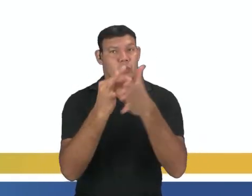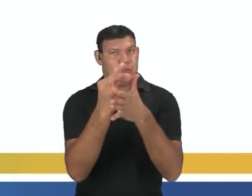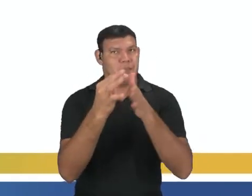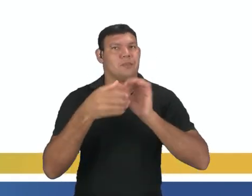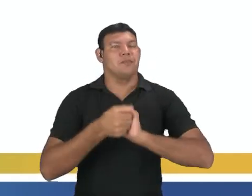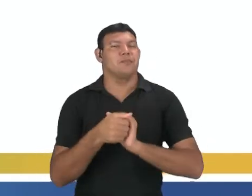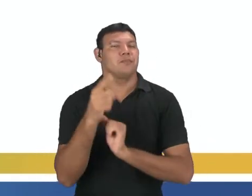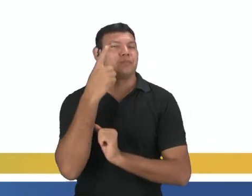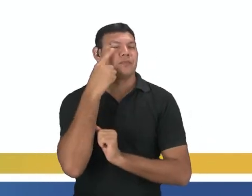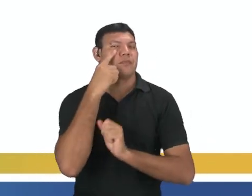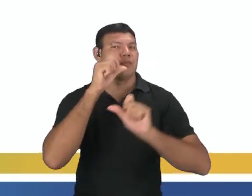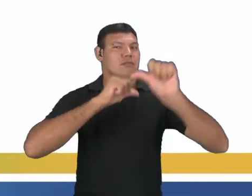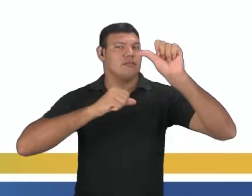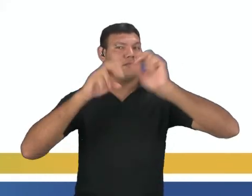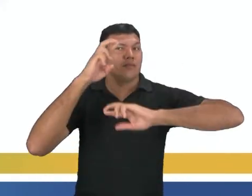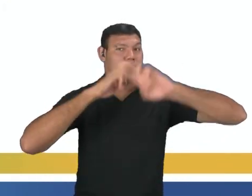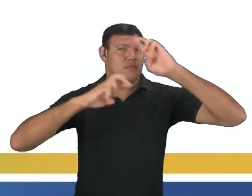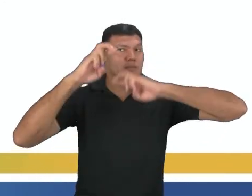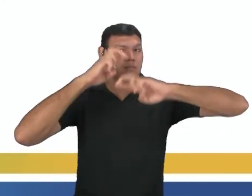aqui a tabela.